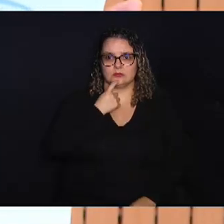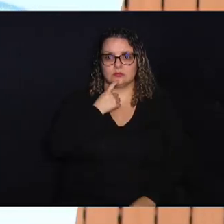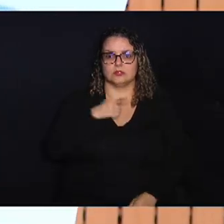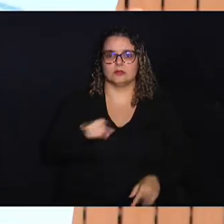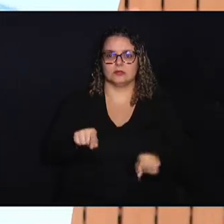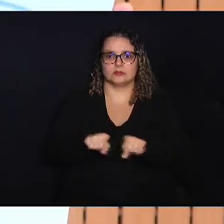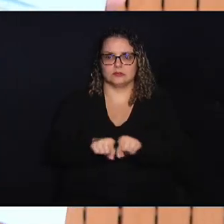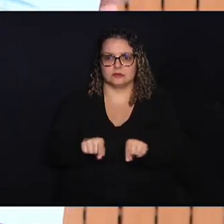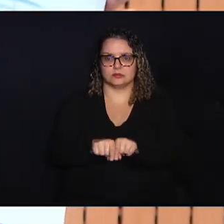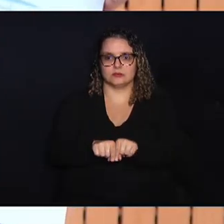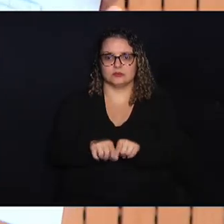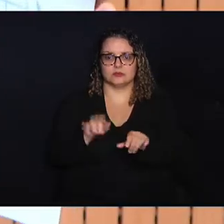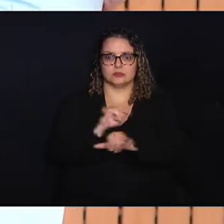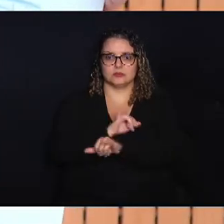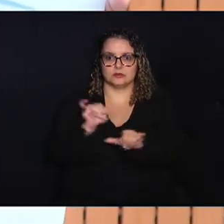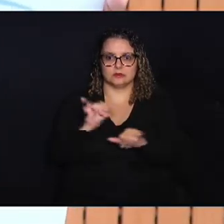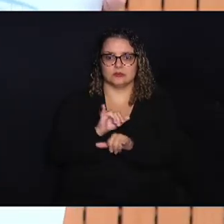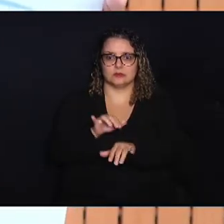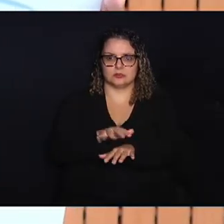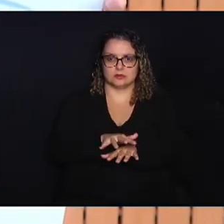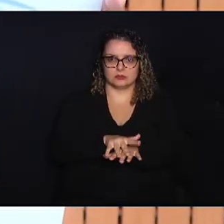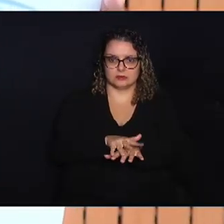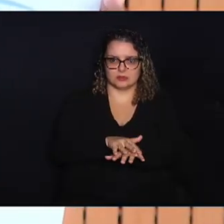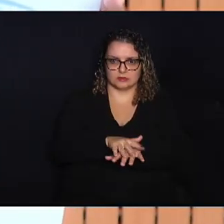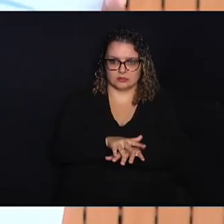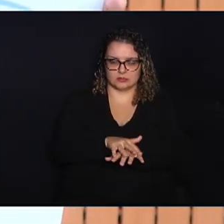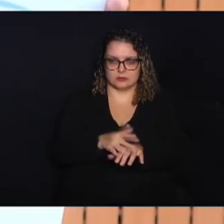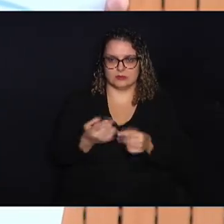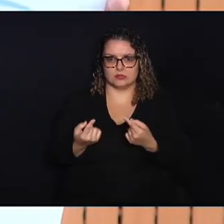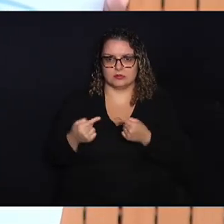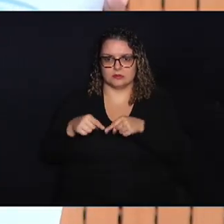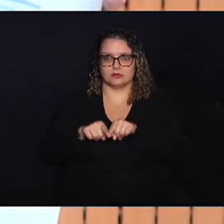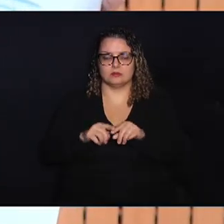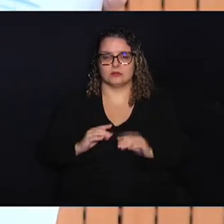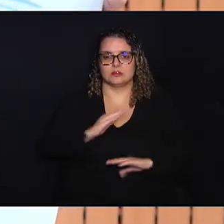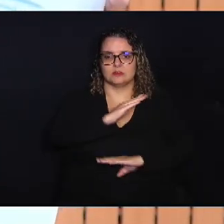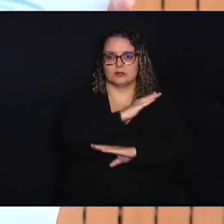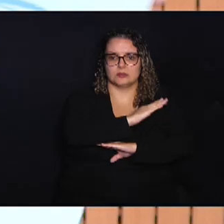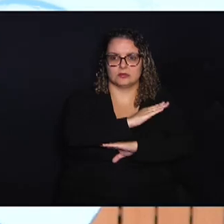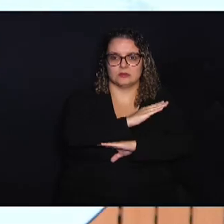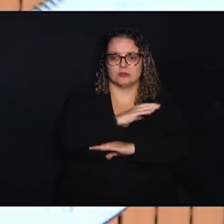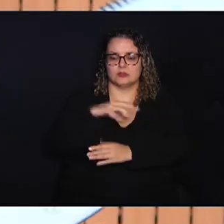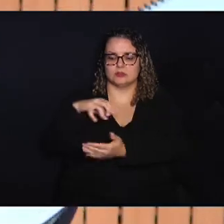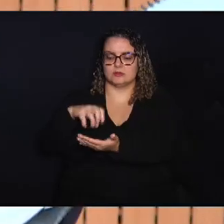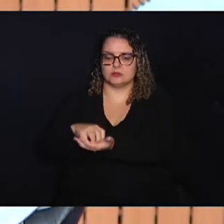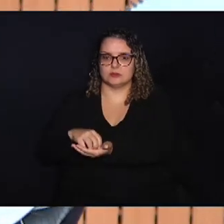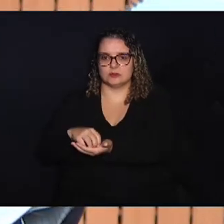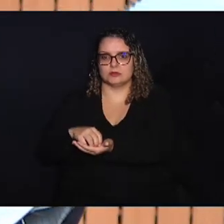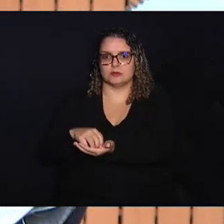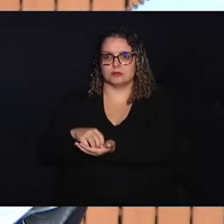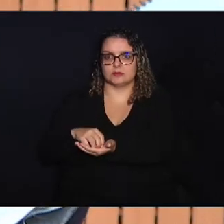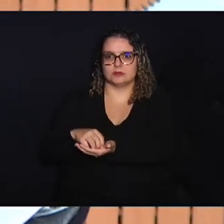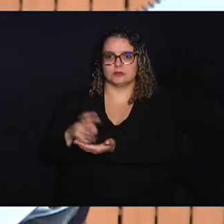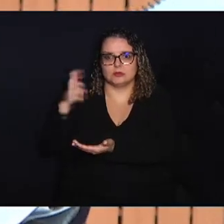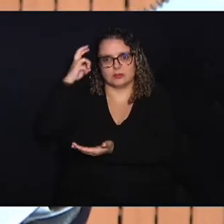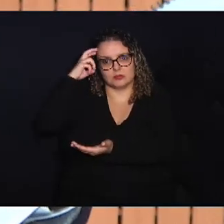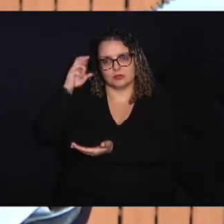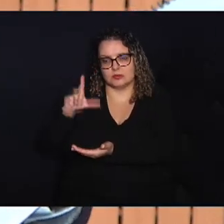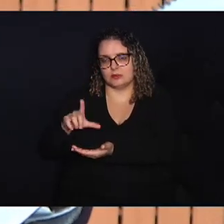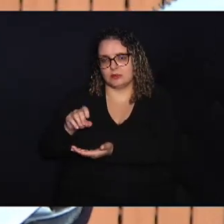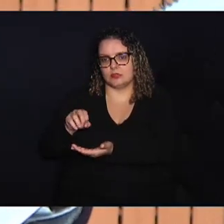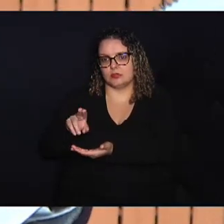também divulgadas em Braille nessa parceria da Câmara com o Centro Cultural Luiz